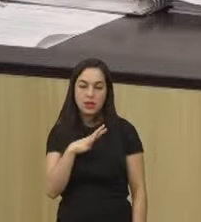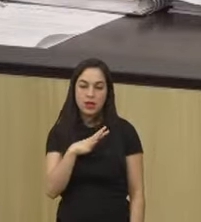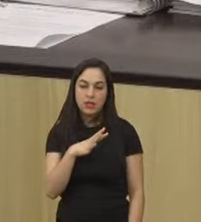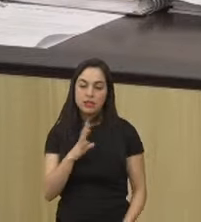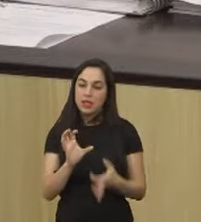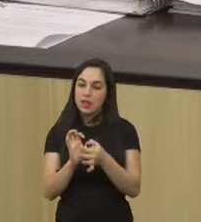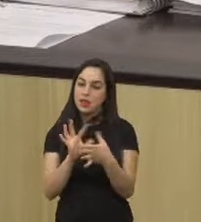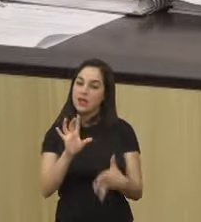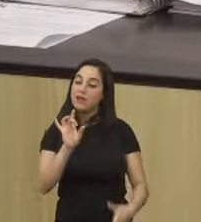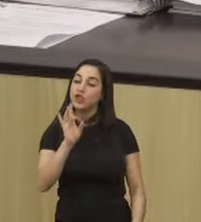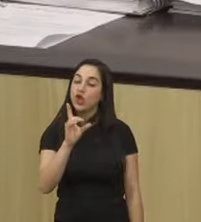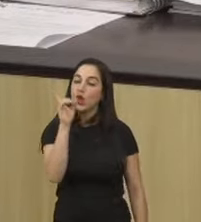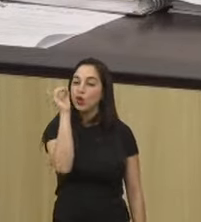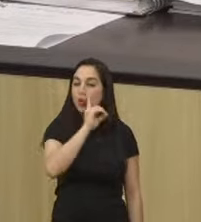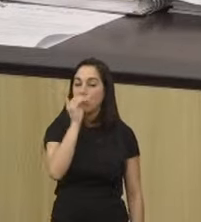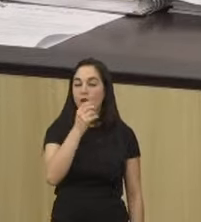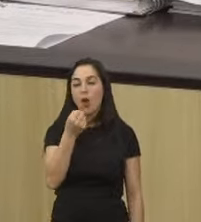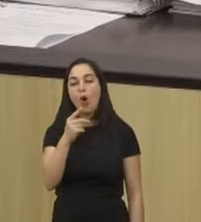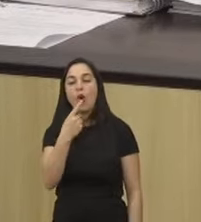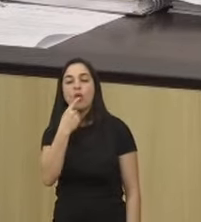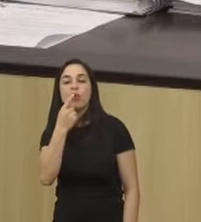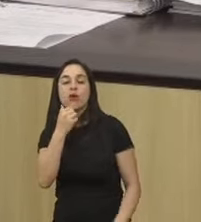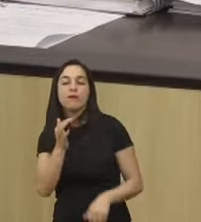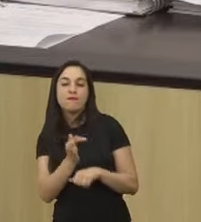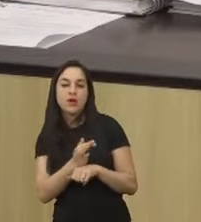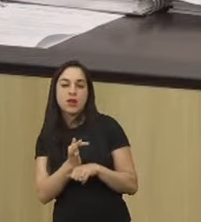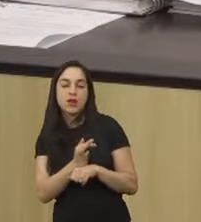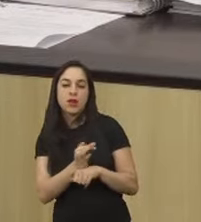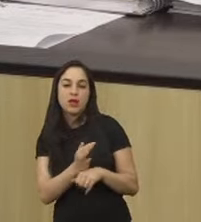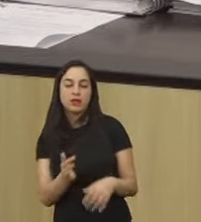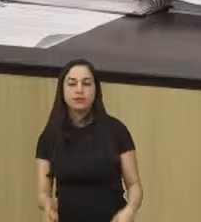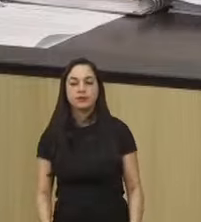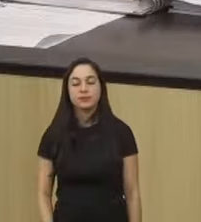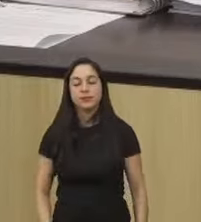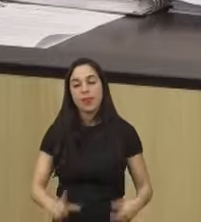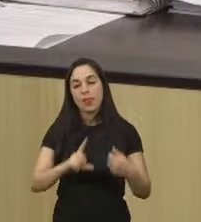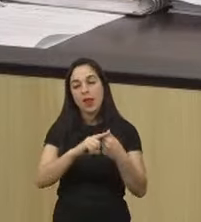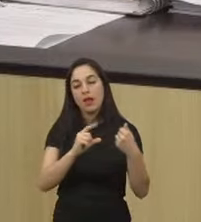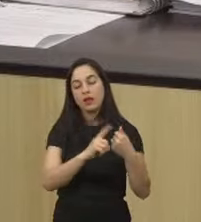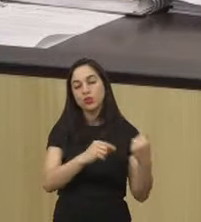e feriados. Artigo 4º.